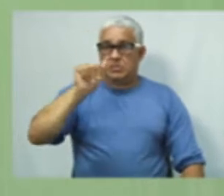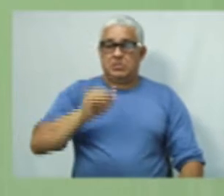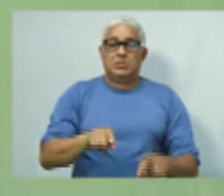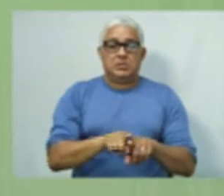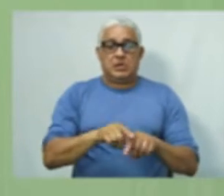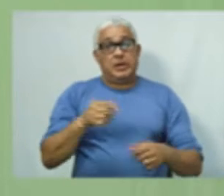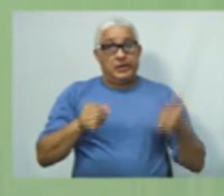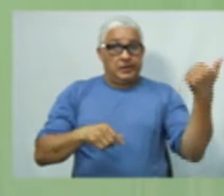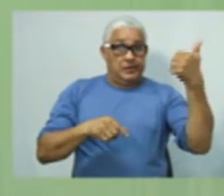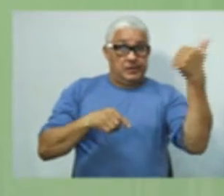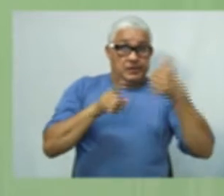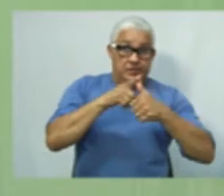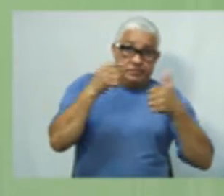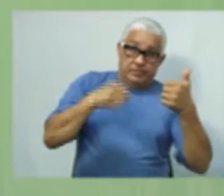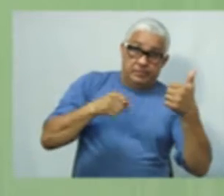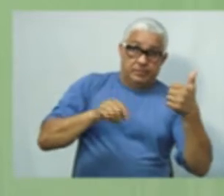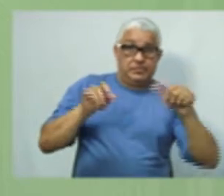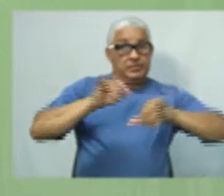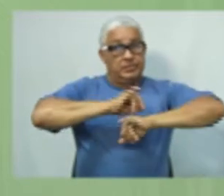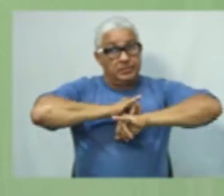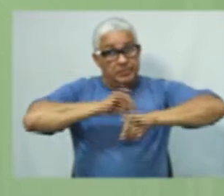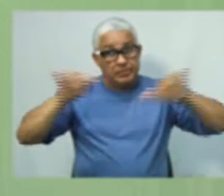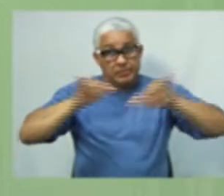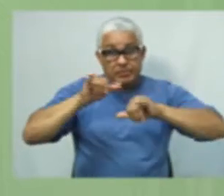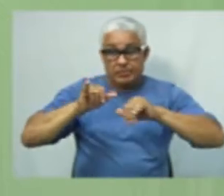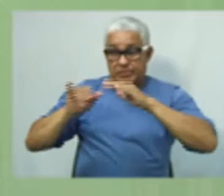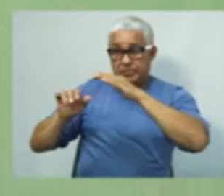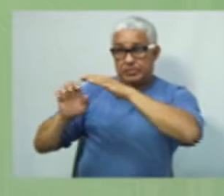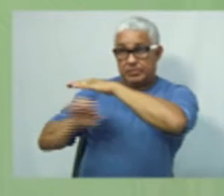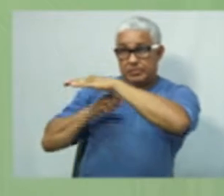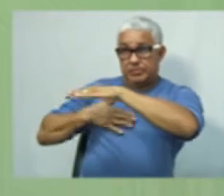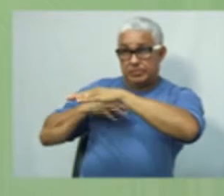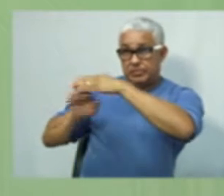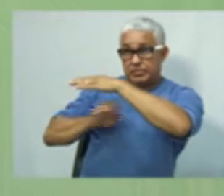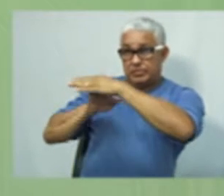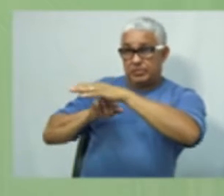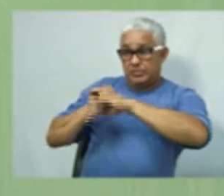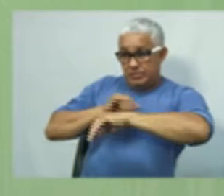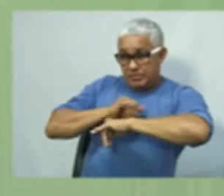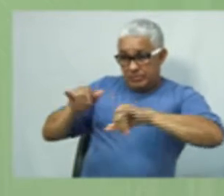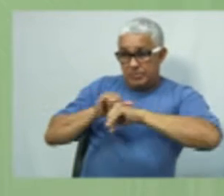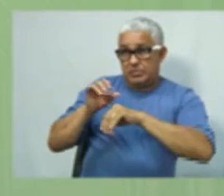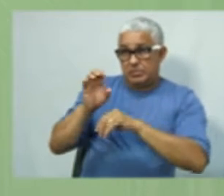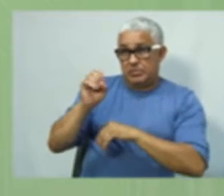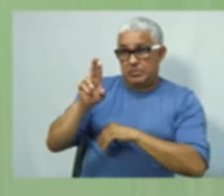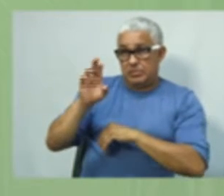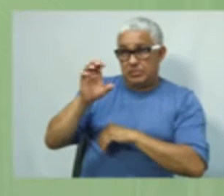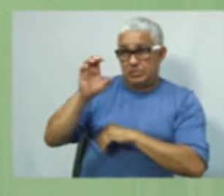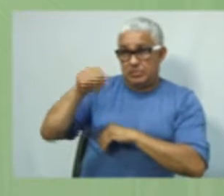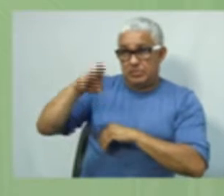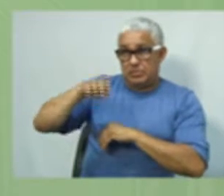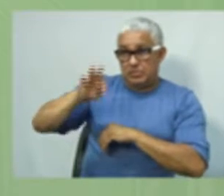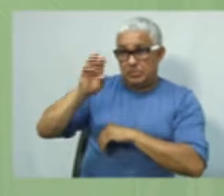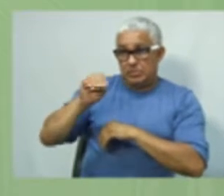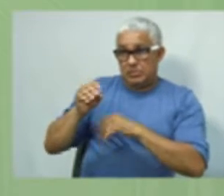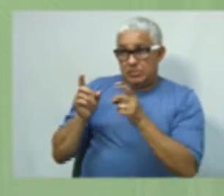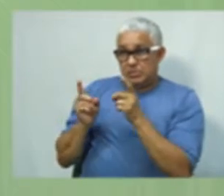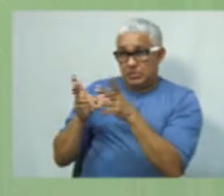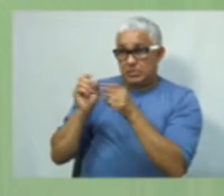verificam, primeiro eu preciso informar para a minha empresa, por meio do orçamento de vendas, o